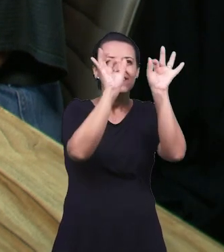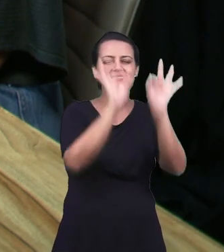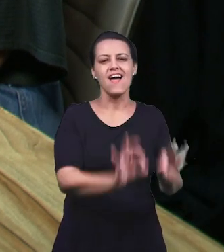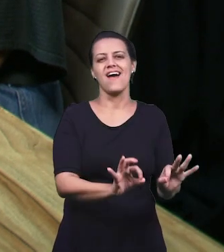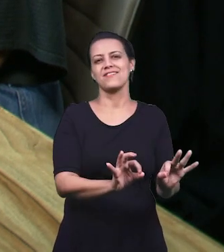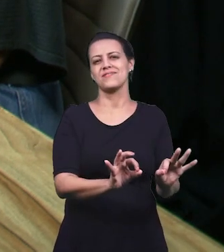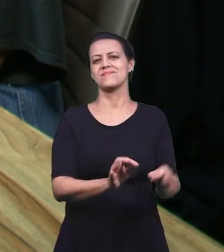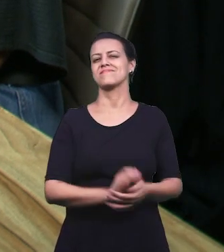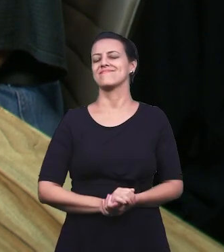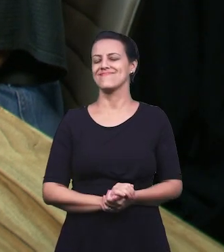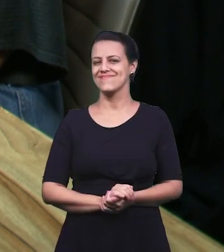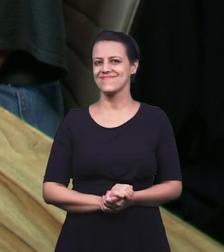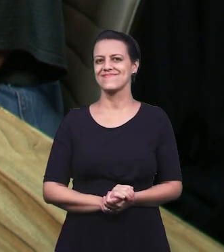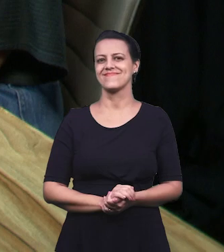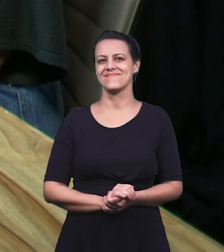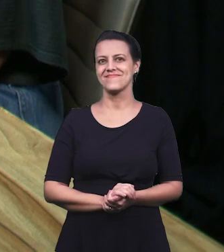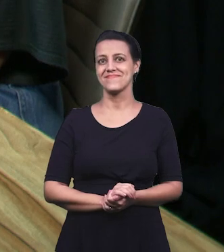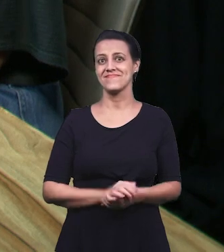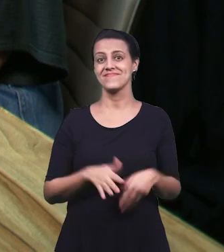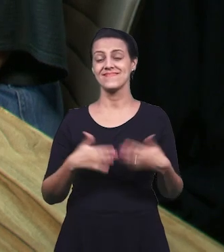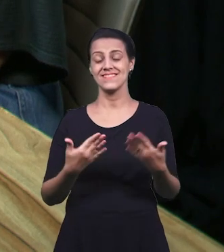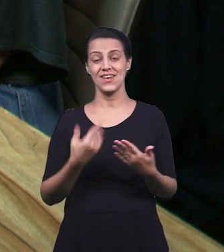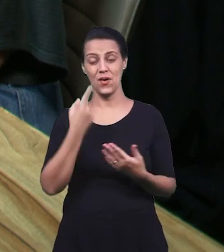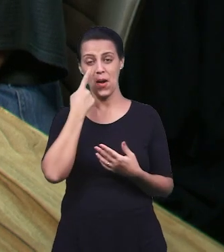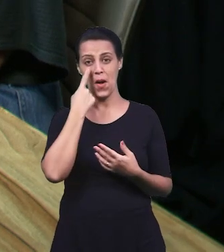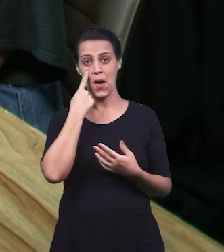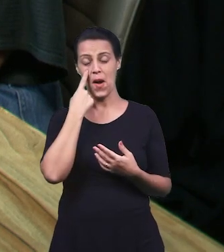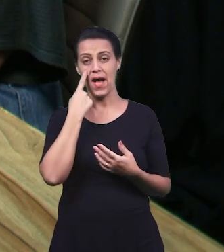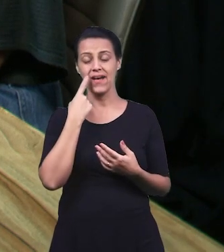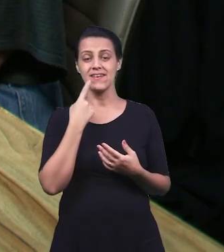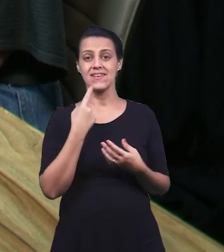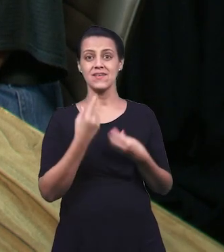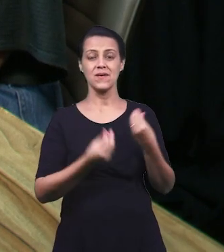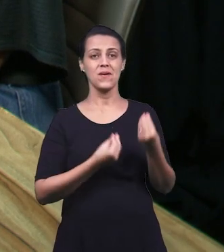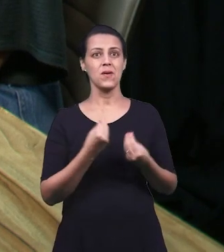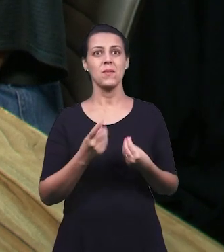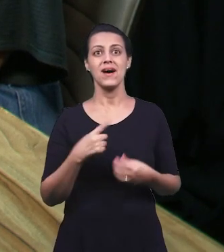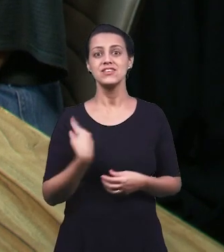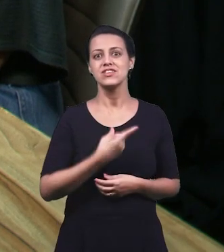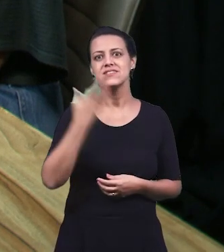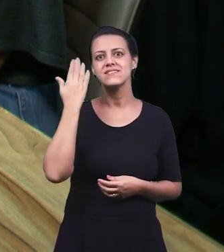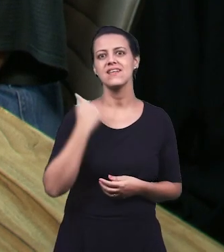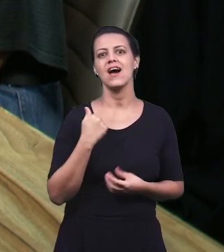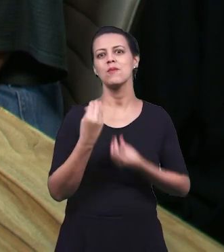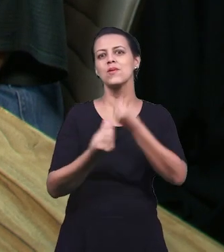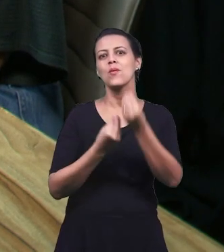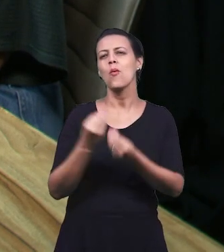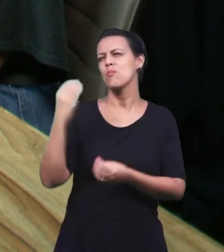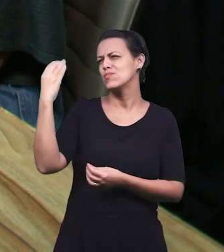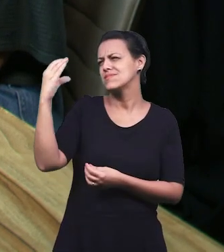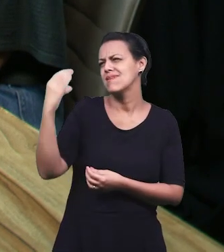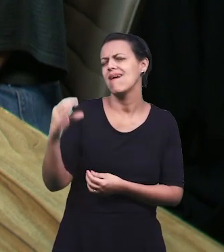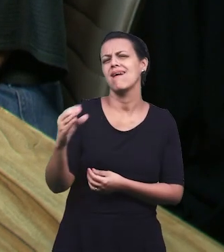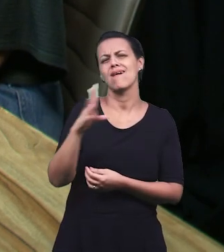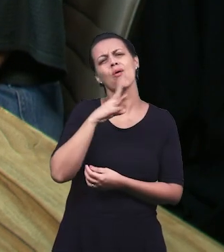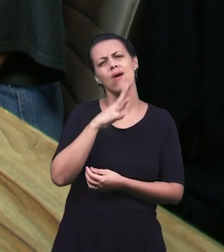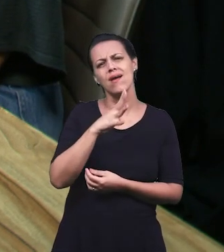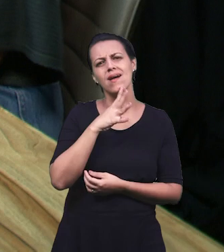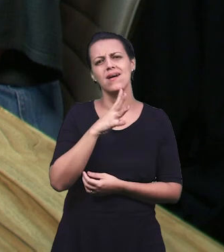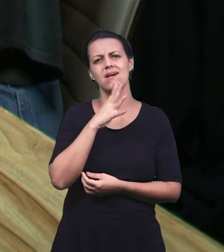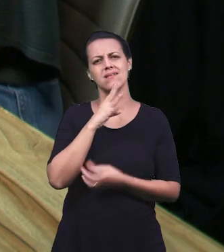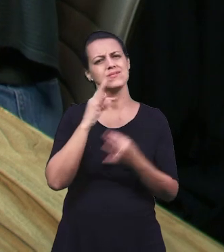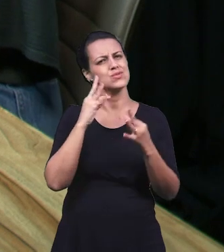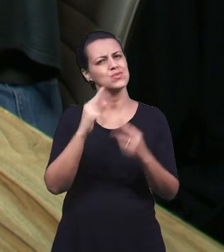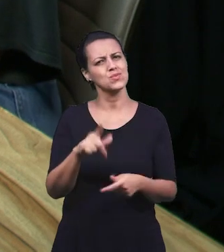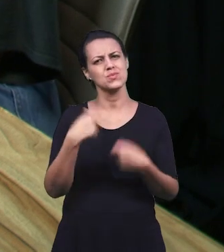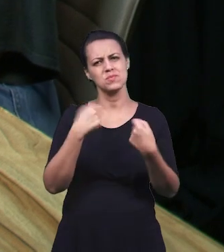isso é Amém. maravilhoso, né? Então isso, você vê que passa, a gente sabe de tudo que a ciência traz, né. Sim, Eu precisaria